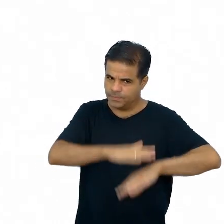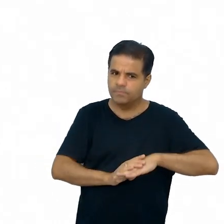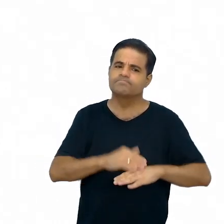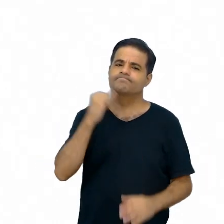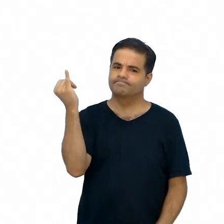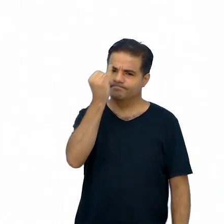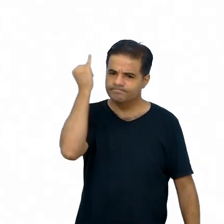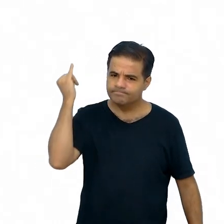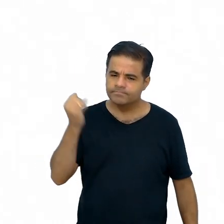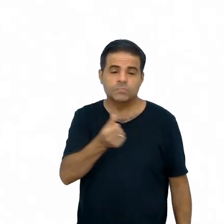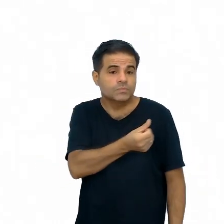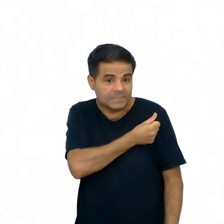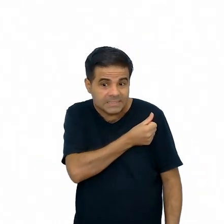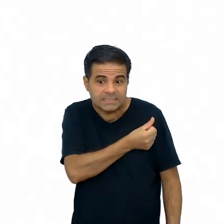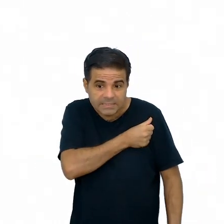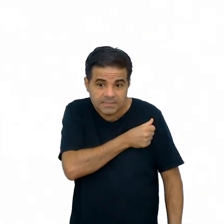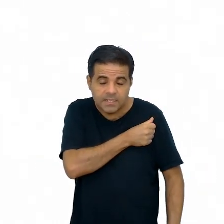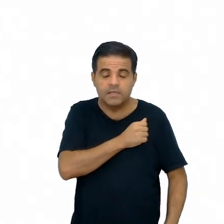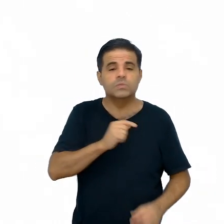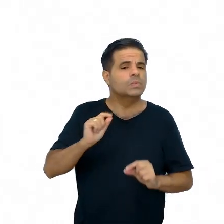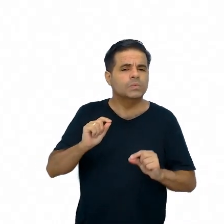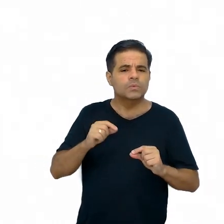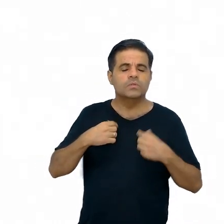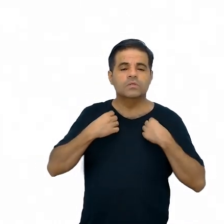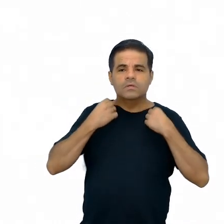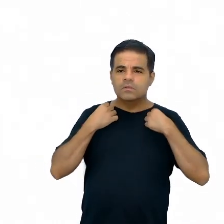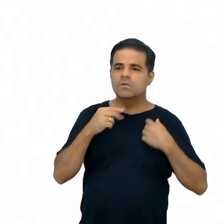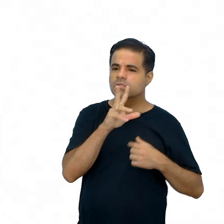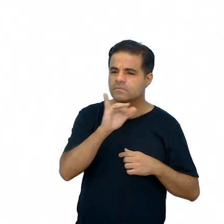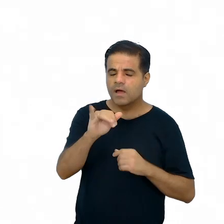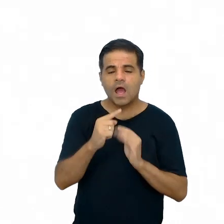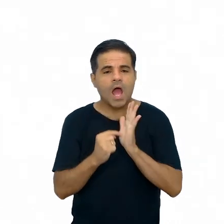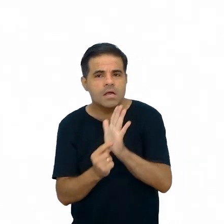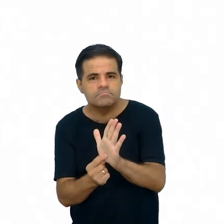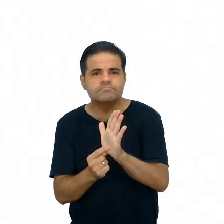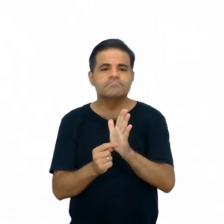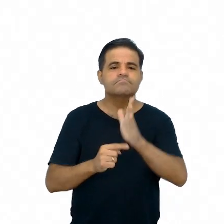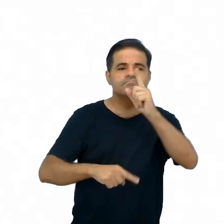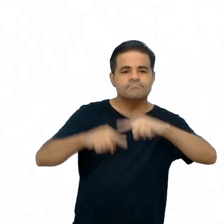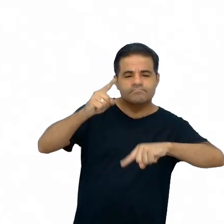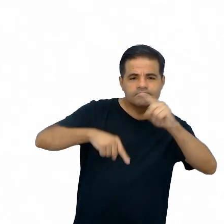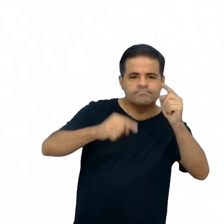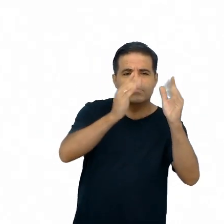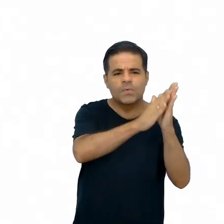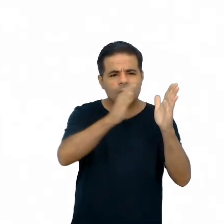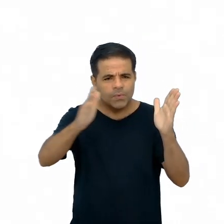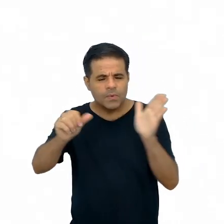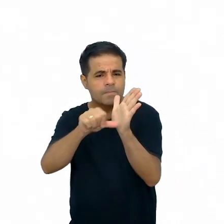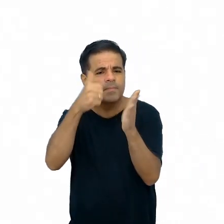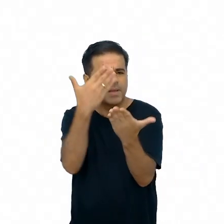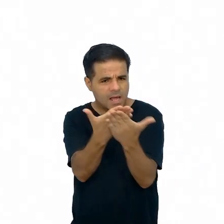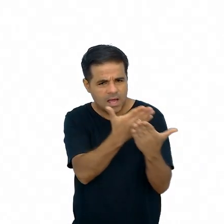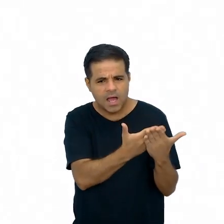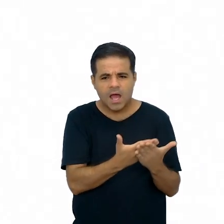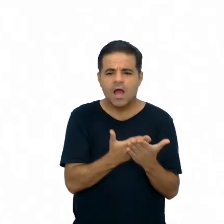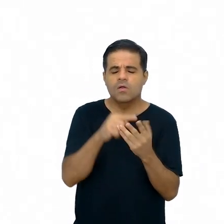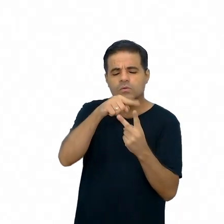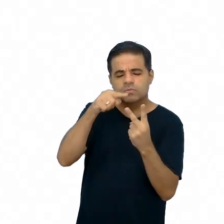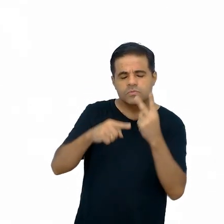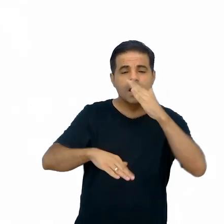essenciais. No sexto ano, nós vamos estar, nessas primeiras aulas, a gente vai tratar de